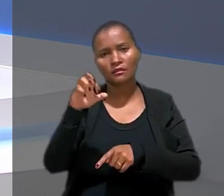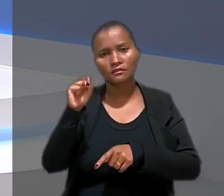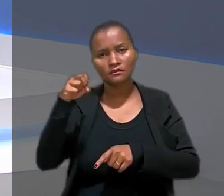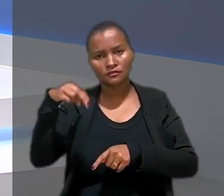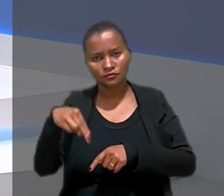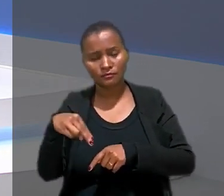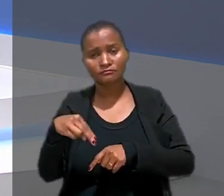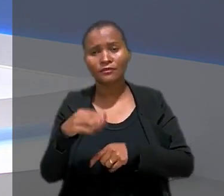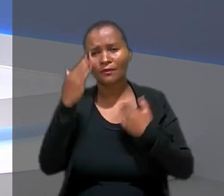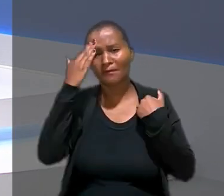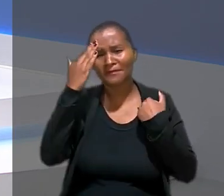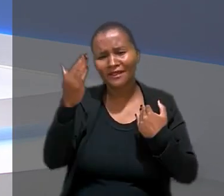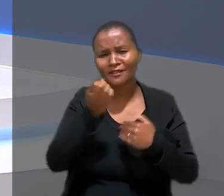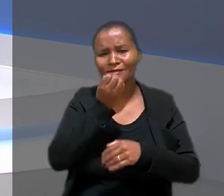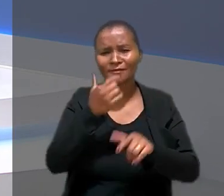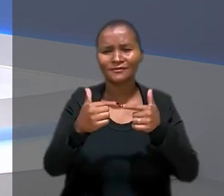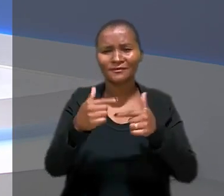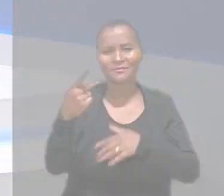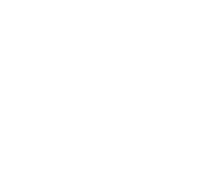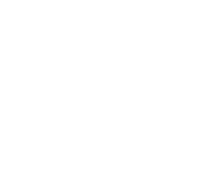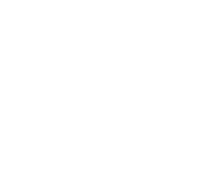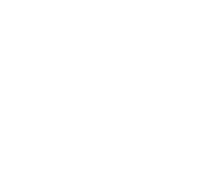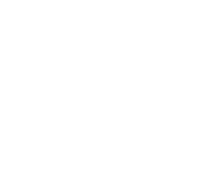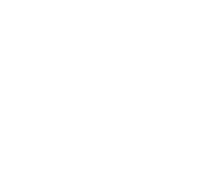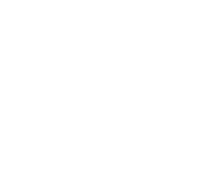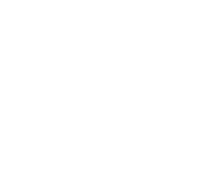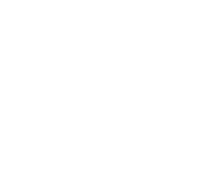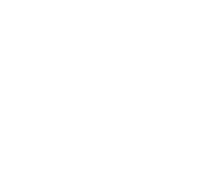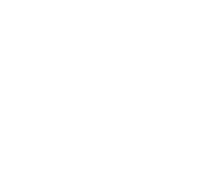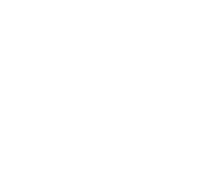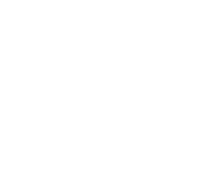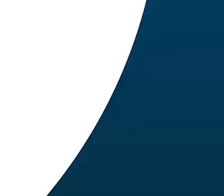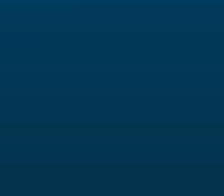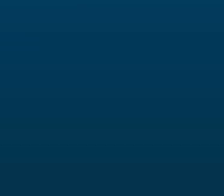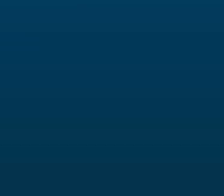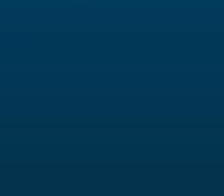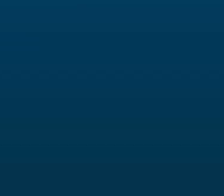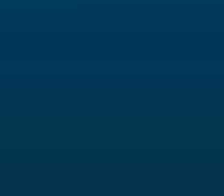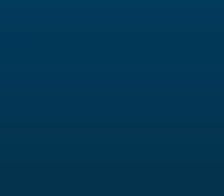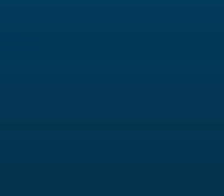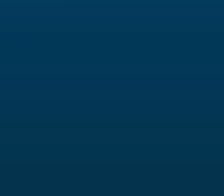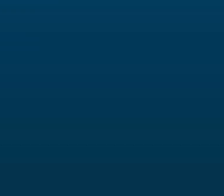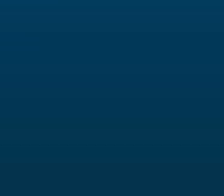Anderson. Obrigado, Michele. Bom trabalho para você.